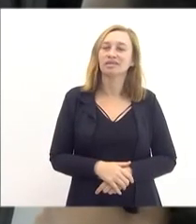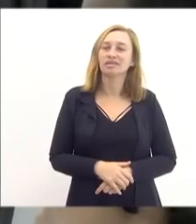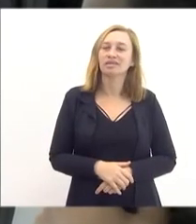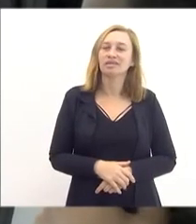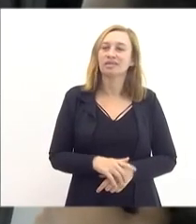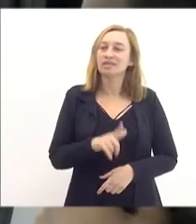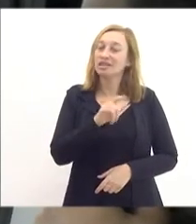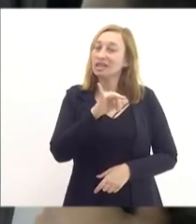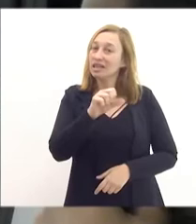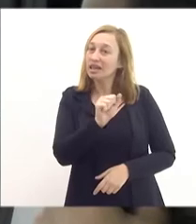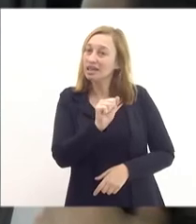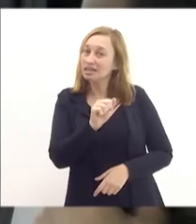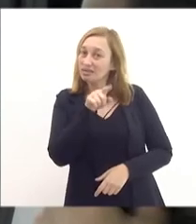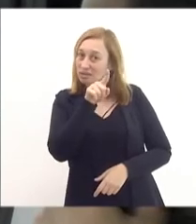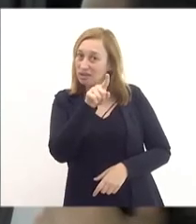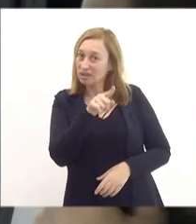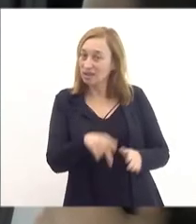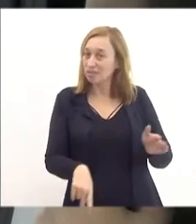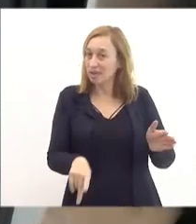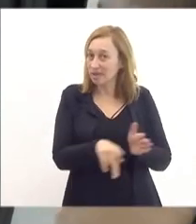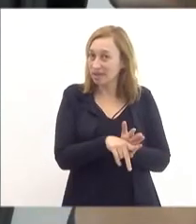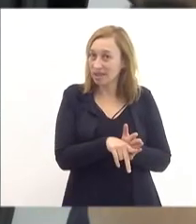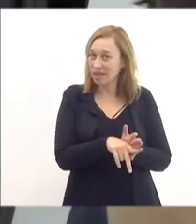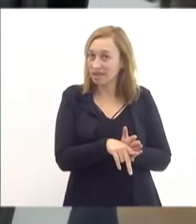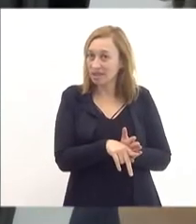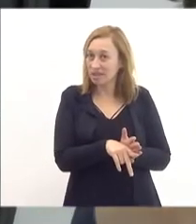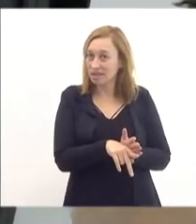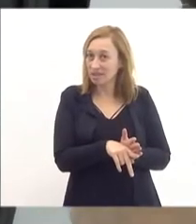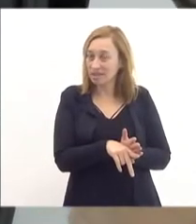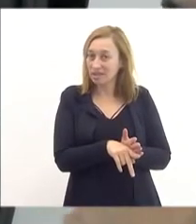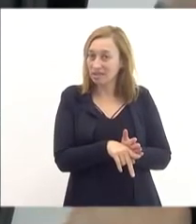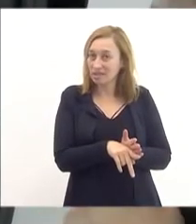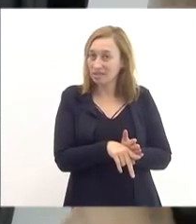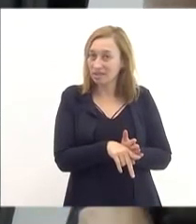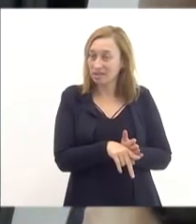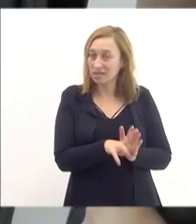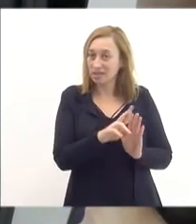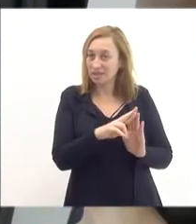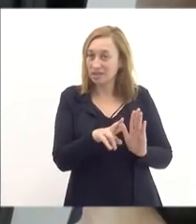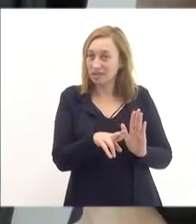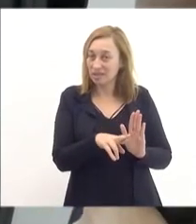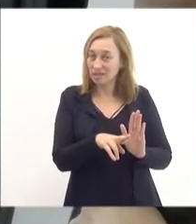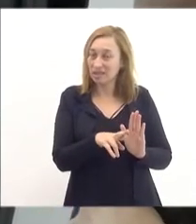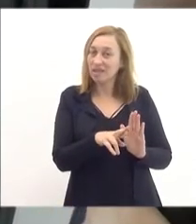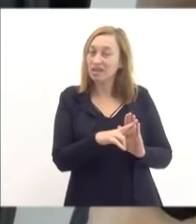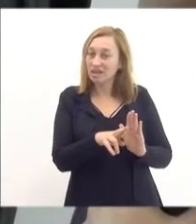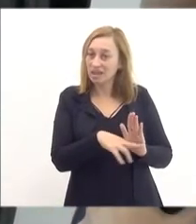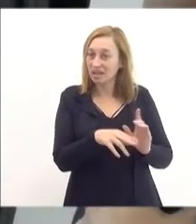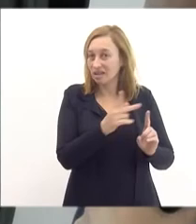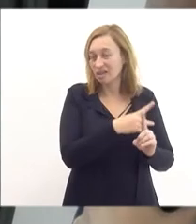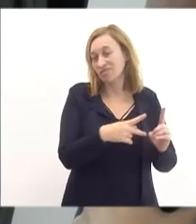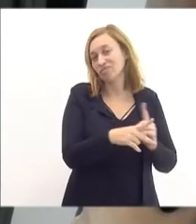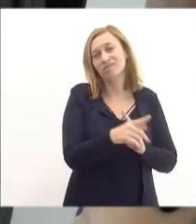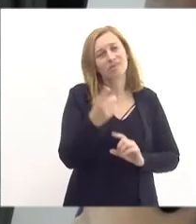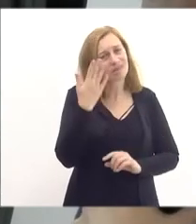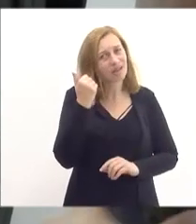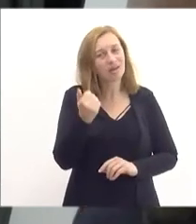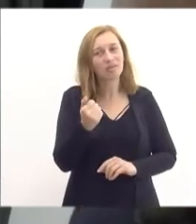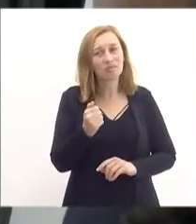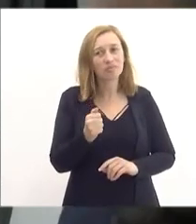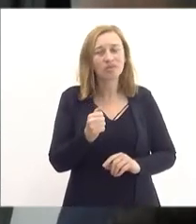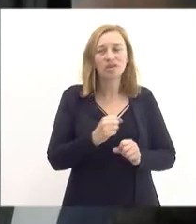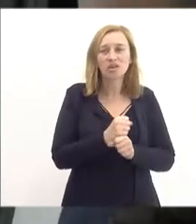Liliane, você que foi do regime, a peculiaridade do nosso sistema previdenciário. Como nós já segregamos